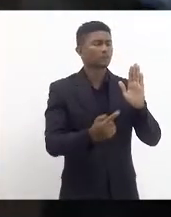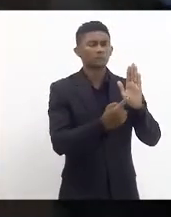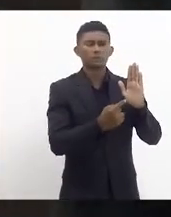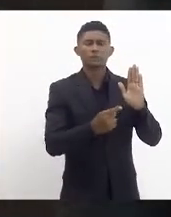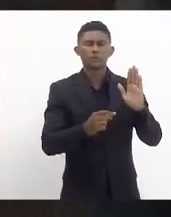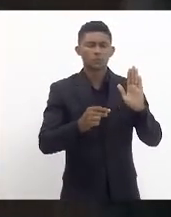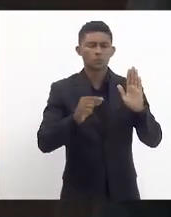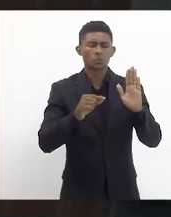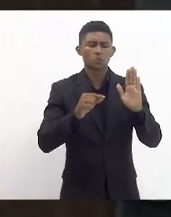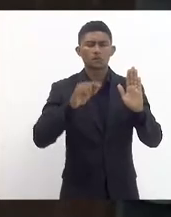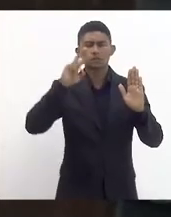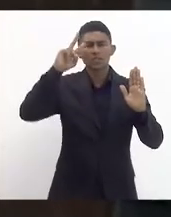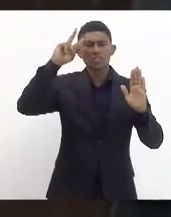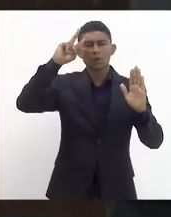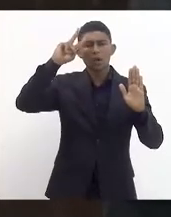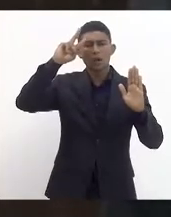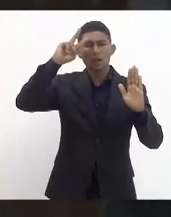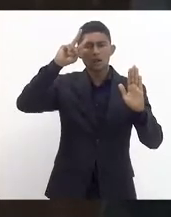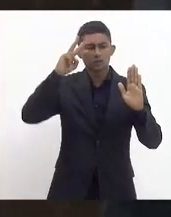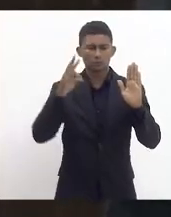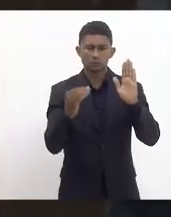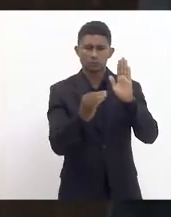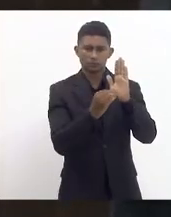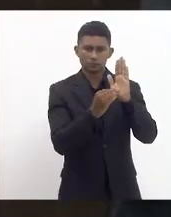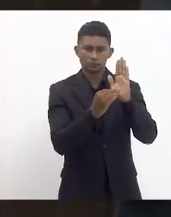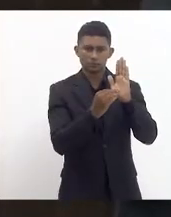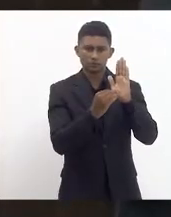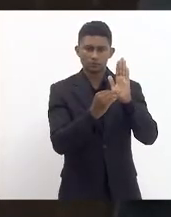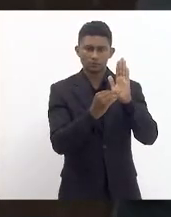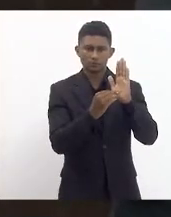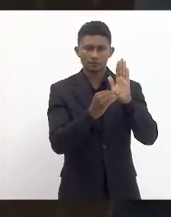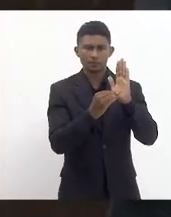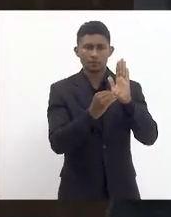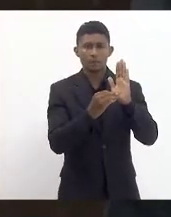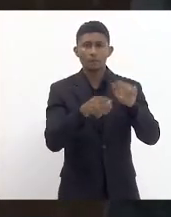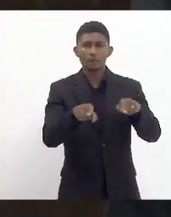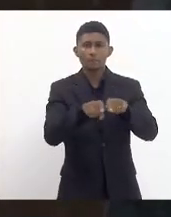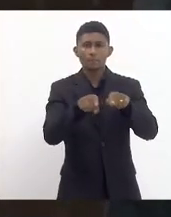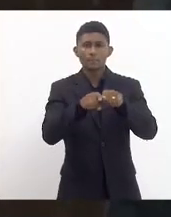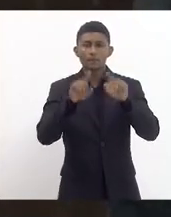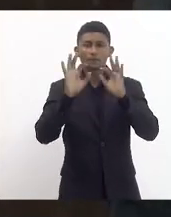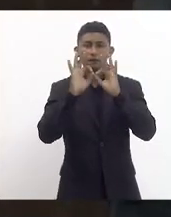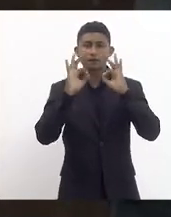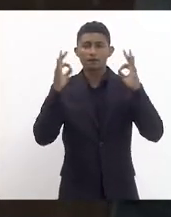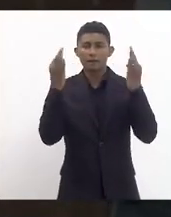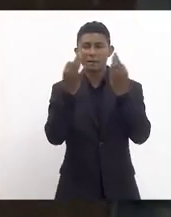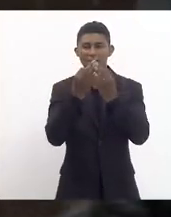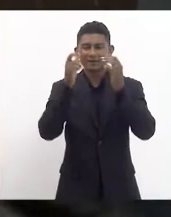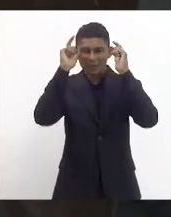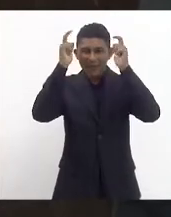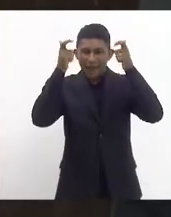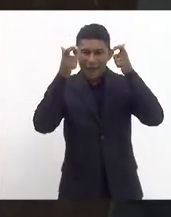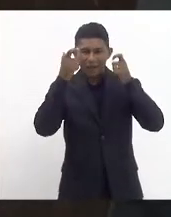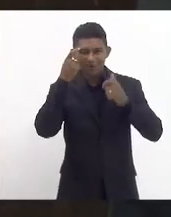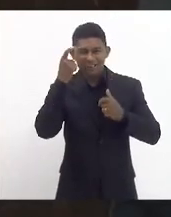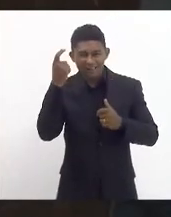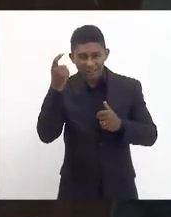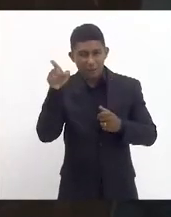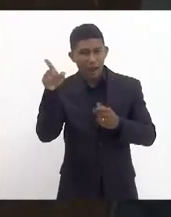história e teria que passar pelo aval da família real que a gente suprimiu. Se